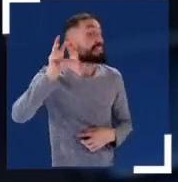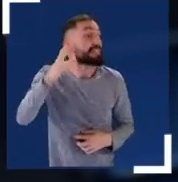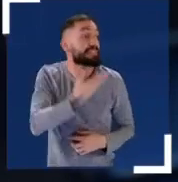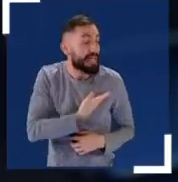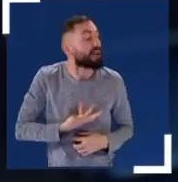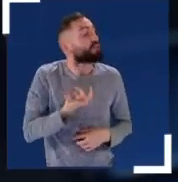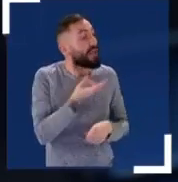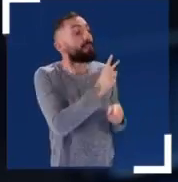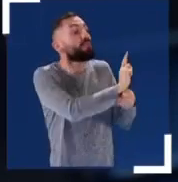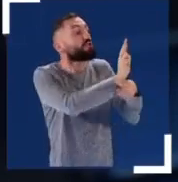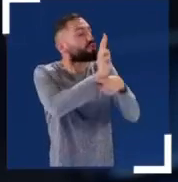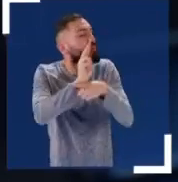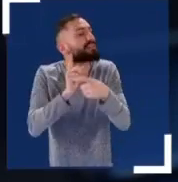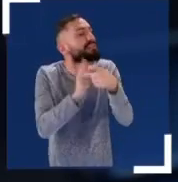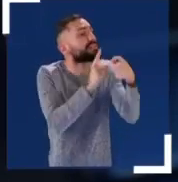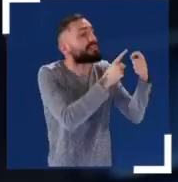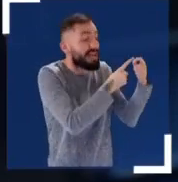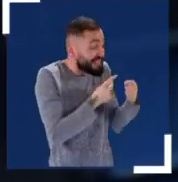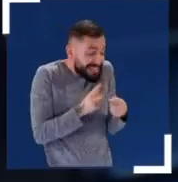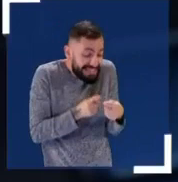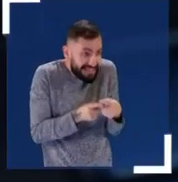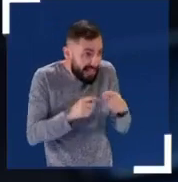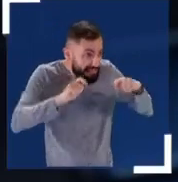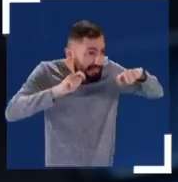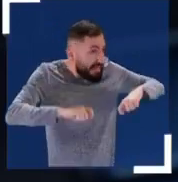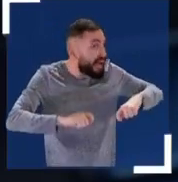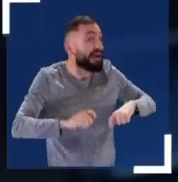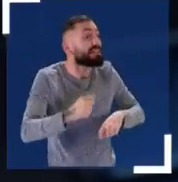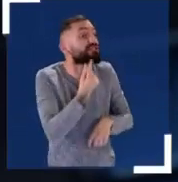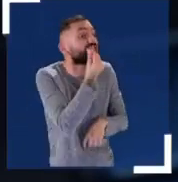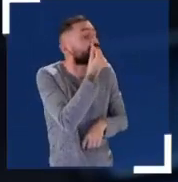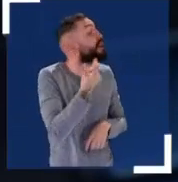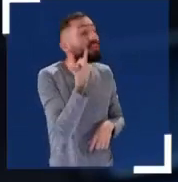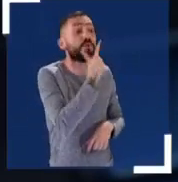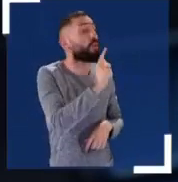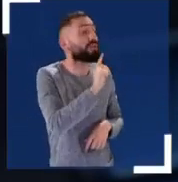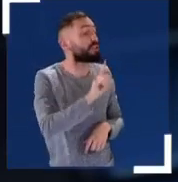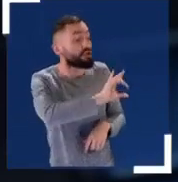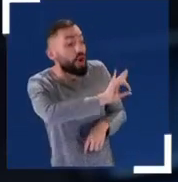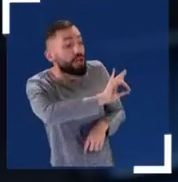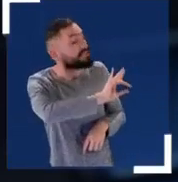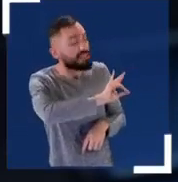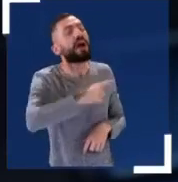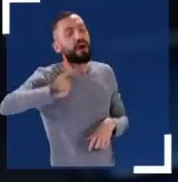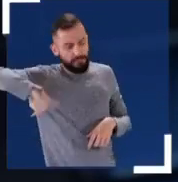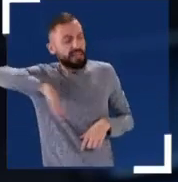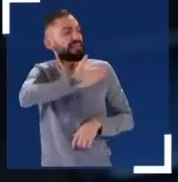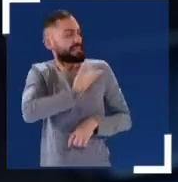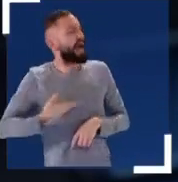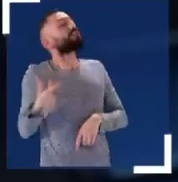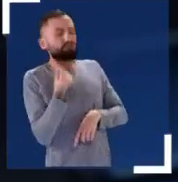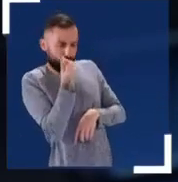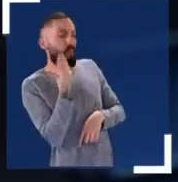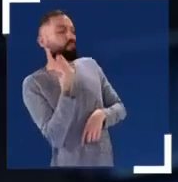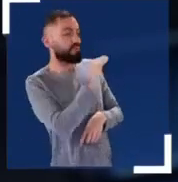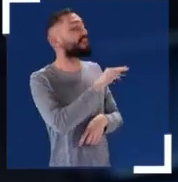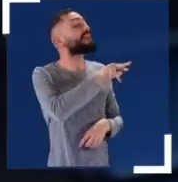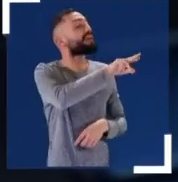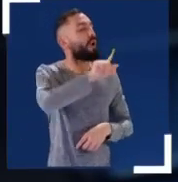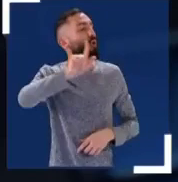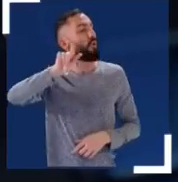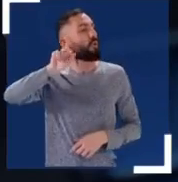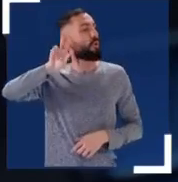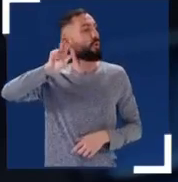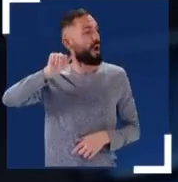feito em todas as cidades. Cidades não têm condição de fazer isso por conta delas. A gente vai poder financiar isso pelo estado, como faz Guararema, por exemplo,